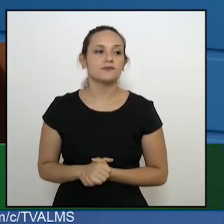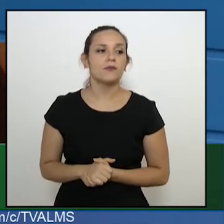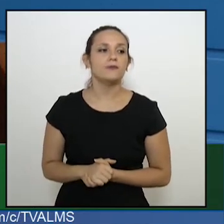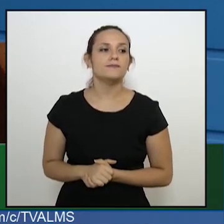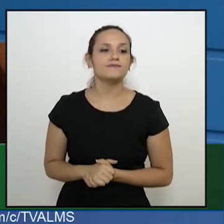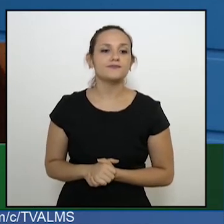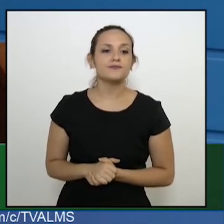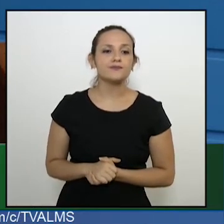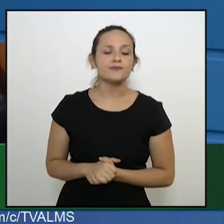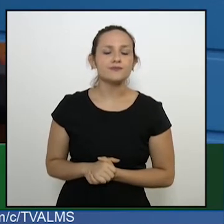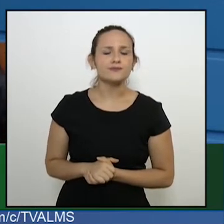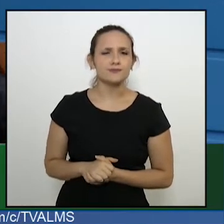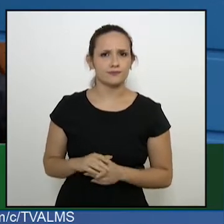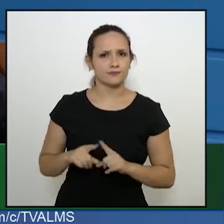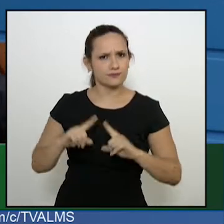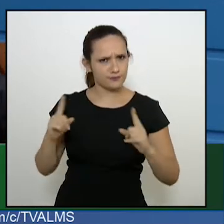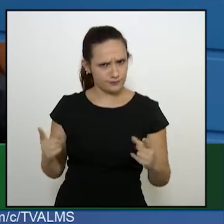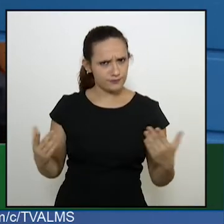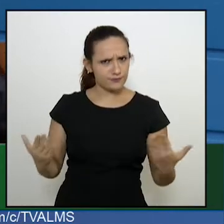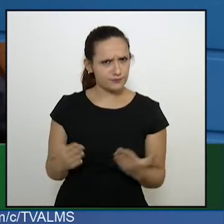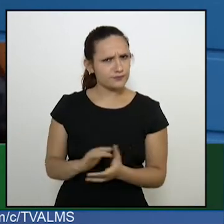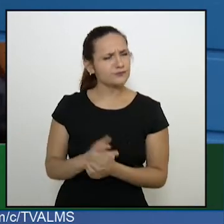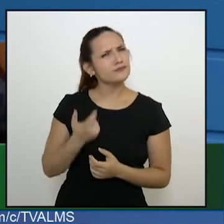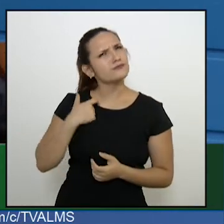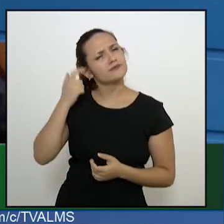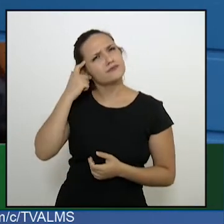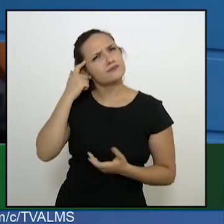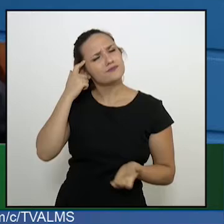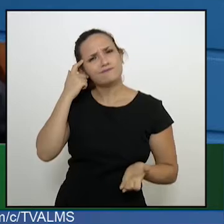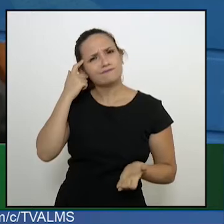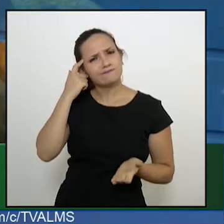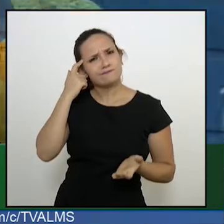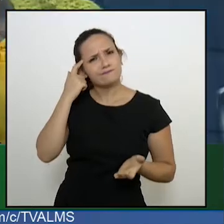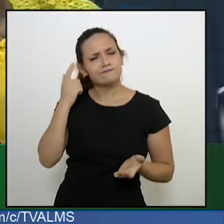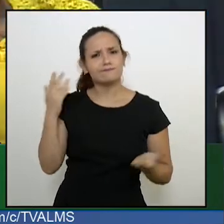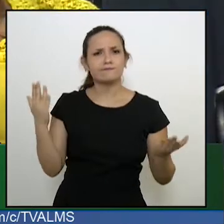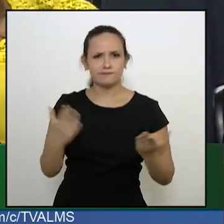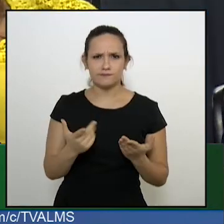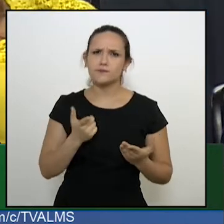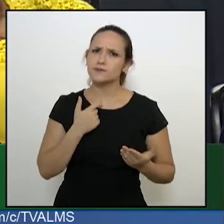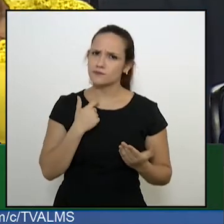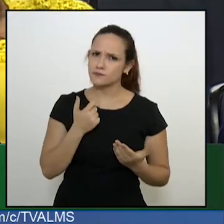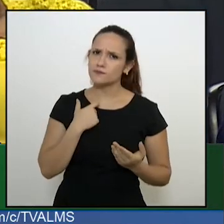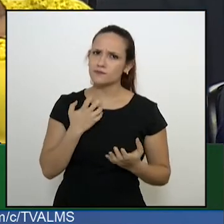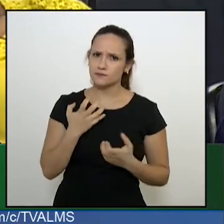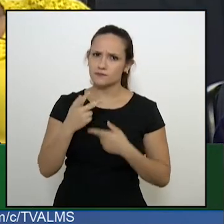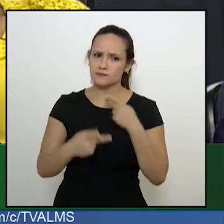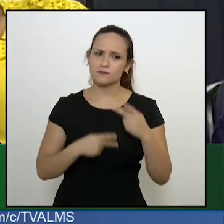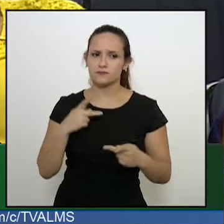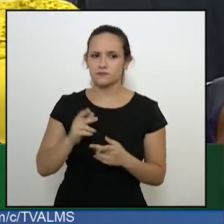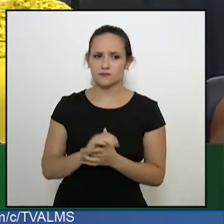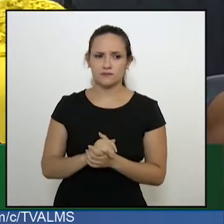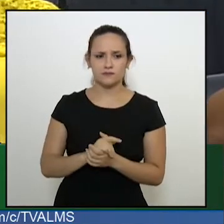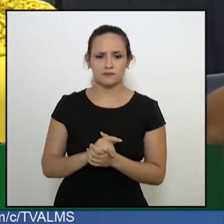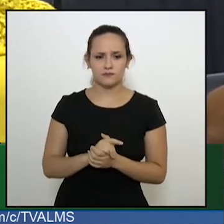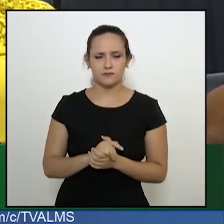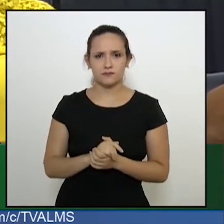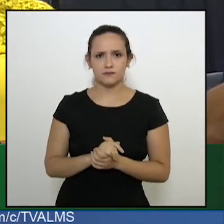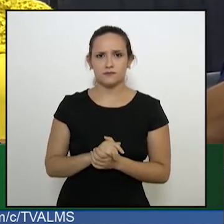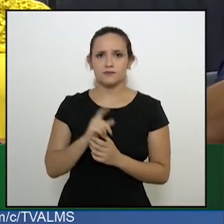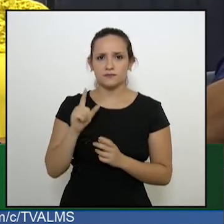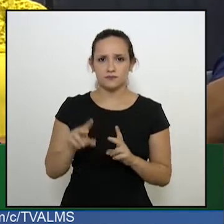Então, é uma situação que eu, inclusive, faço aqui um link